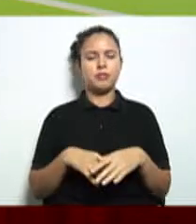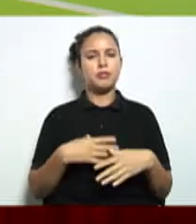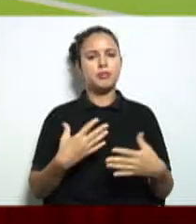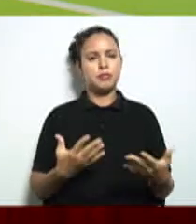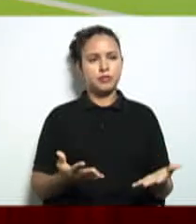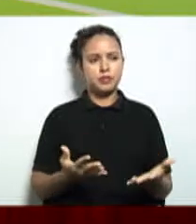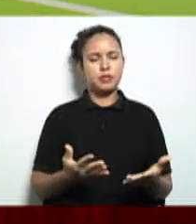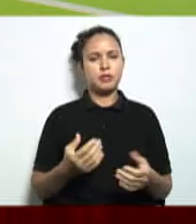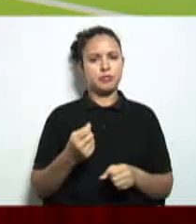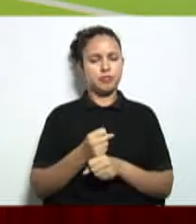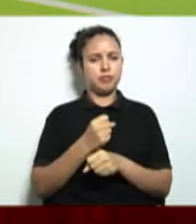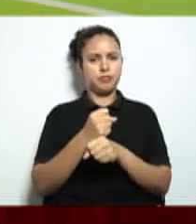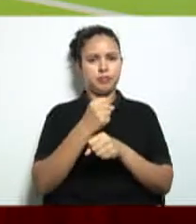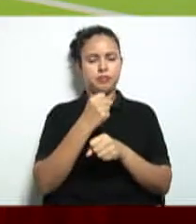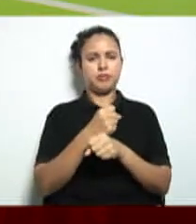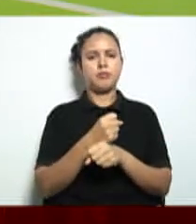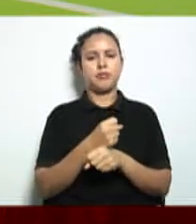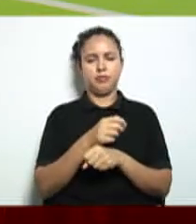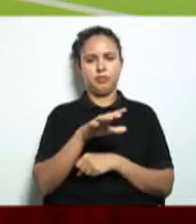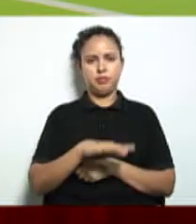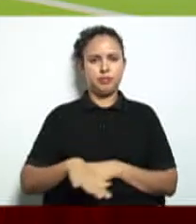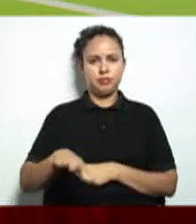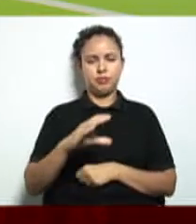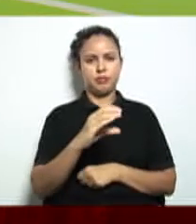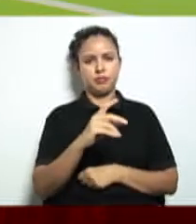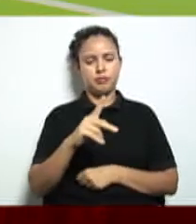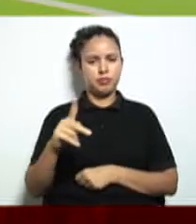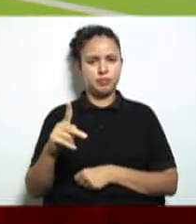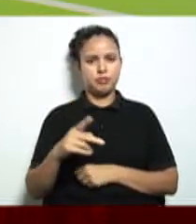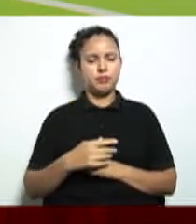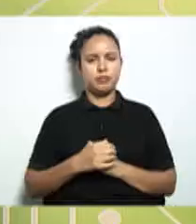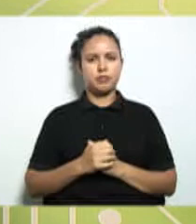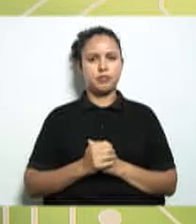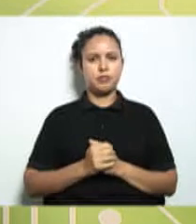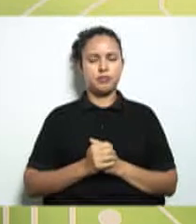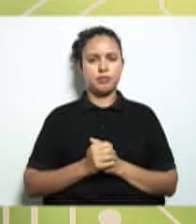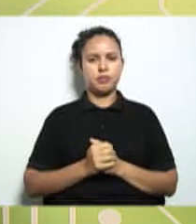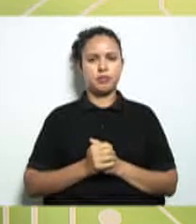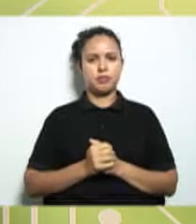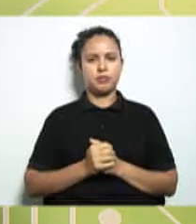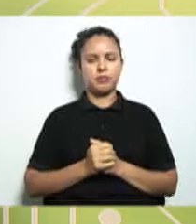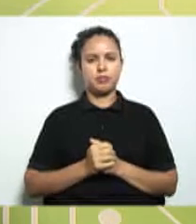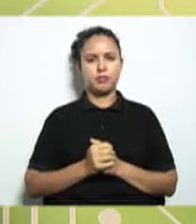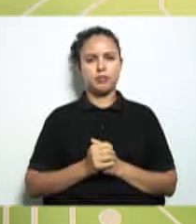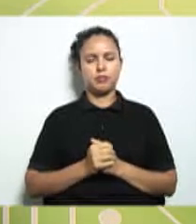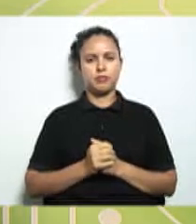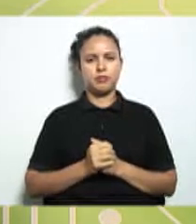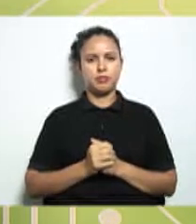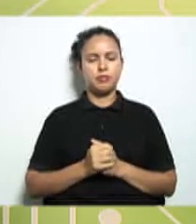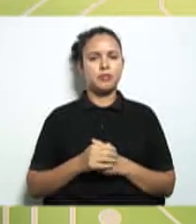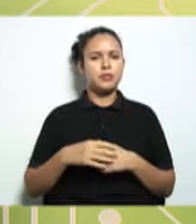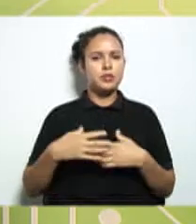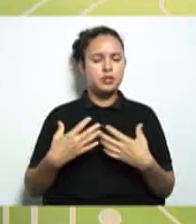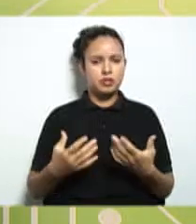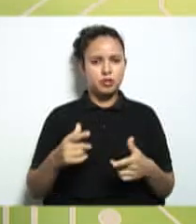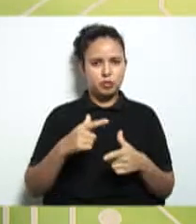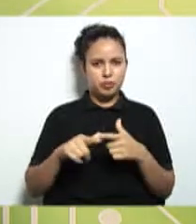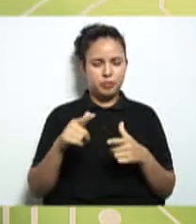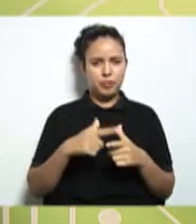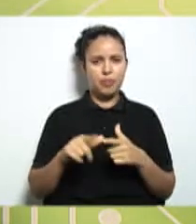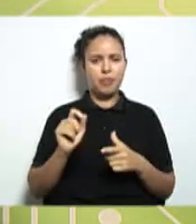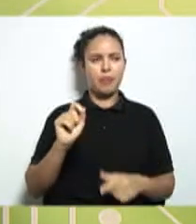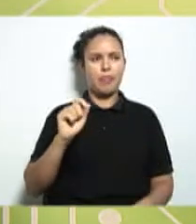vamos tentar construir aí na área de cooperativismo. Esse problema que eles colocaram sobre a energia